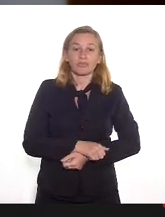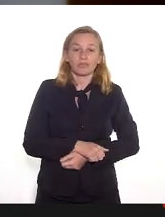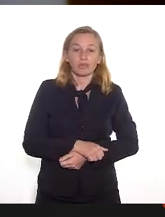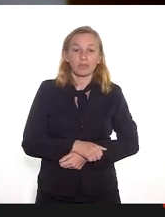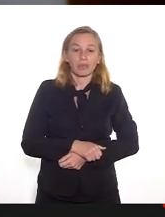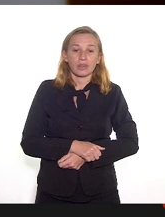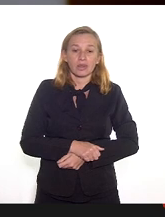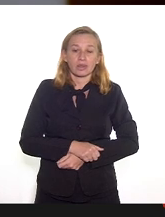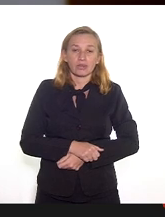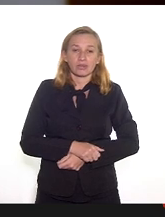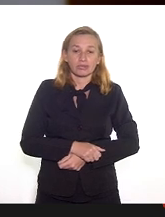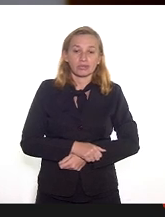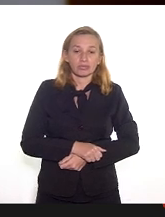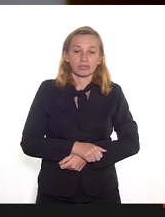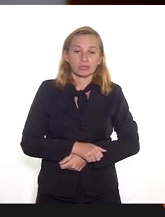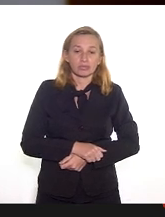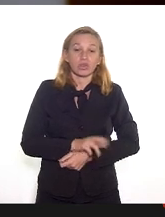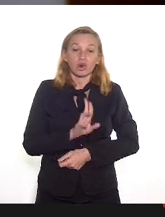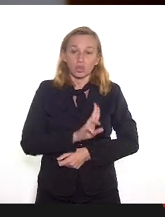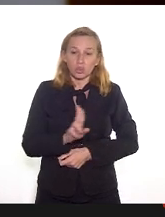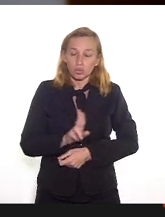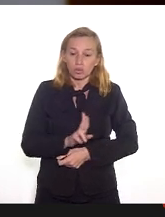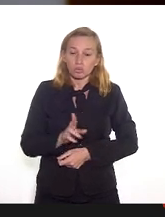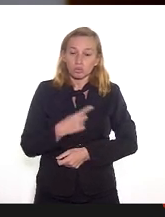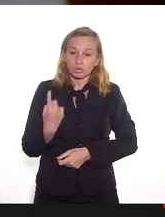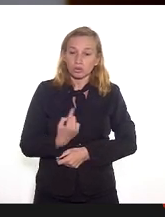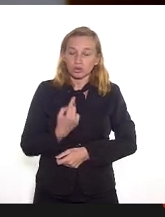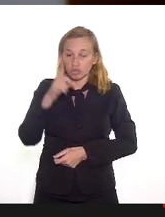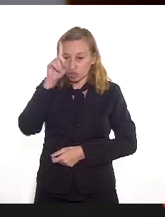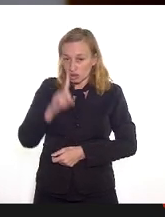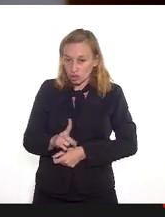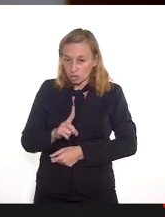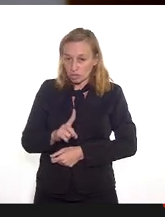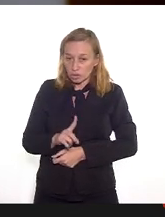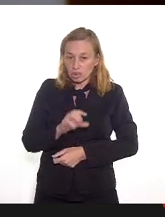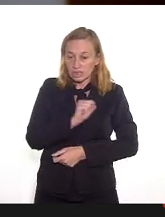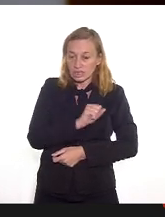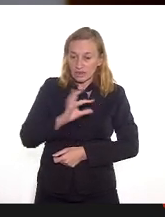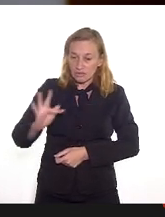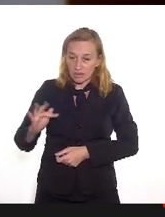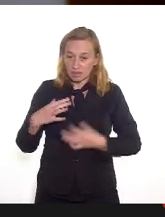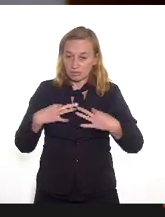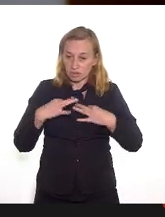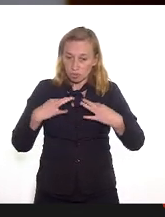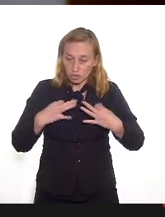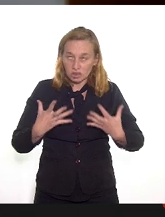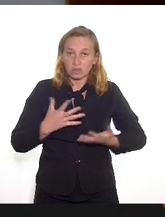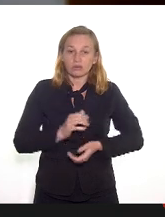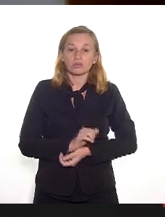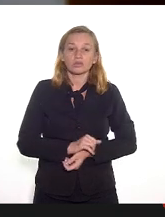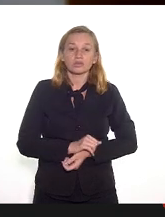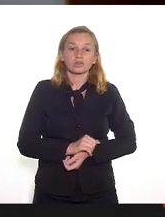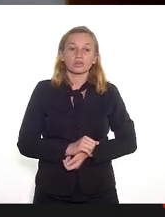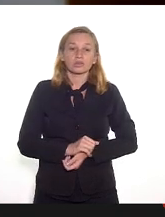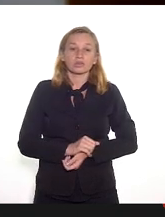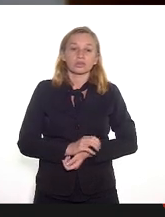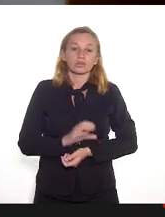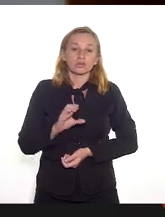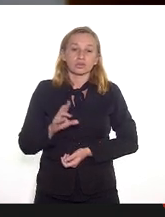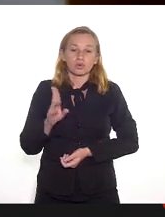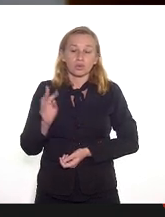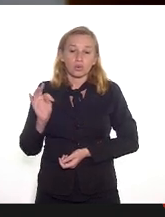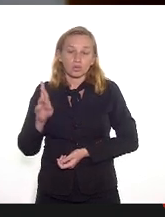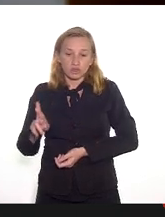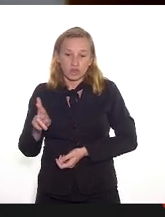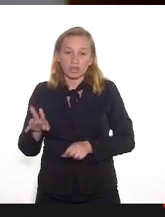nós, em nome do nosso diretor, colocamos o CEFET à disposição do cluster, né, assim como